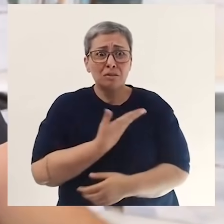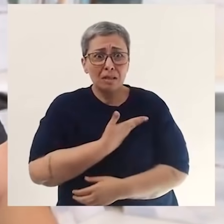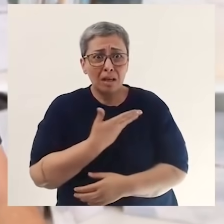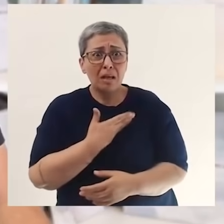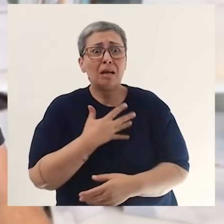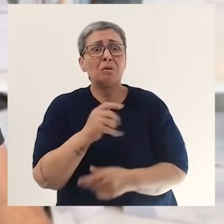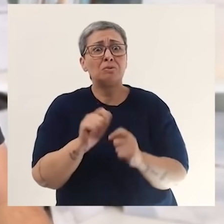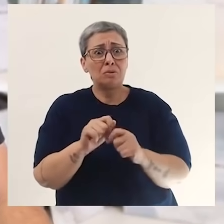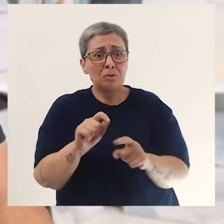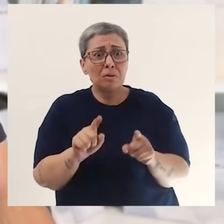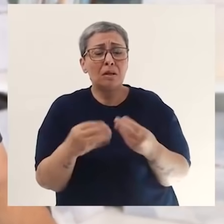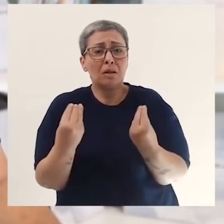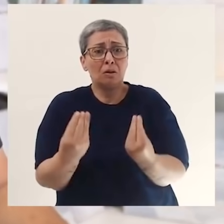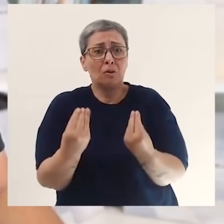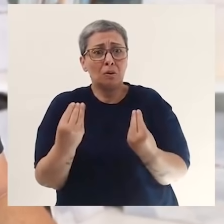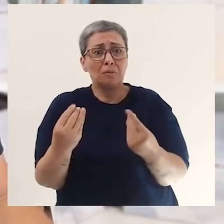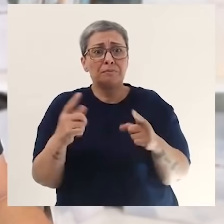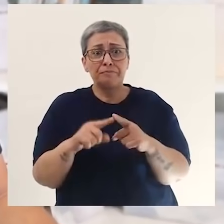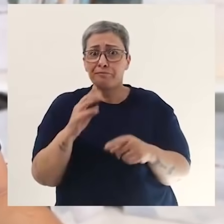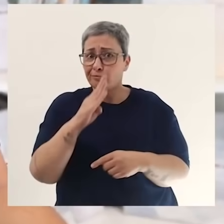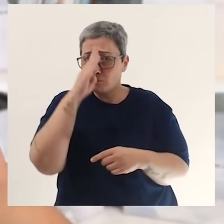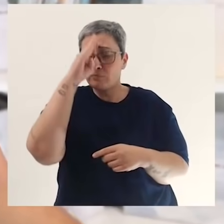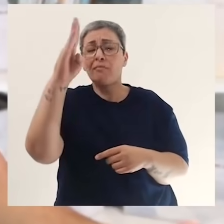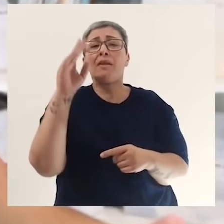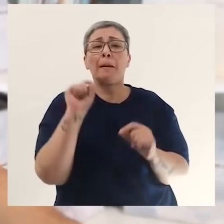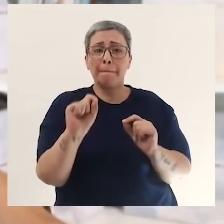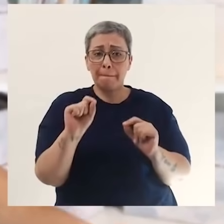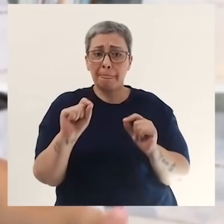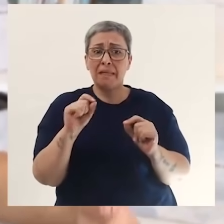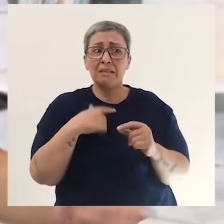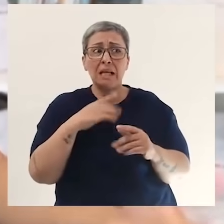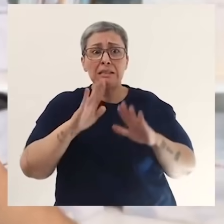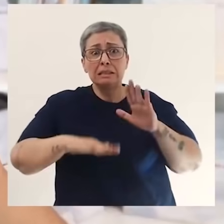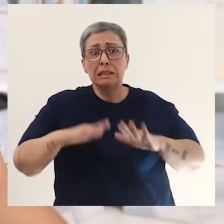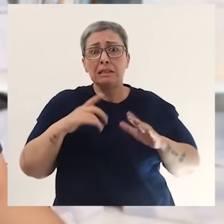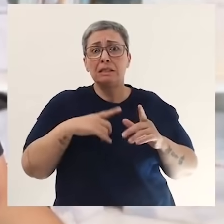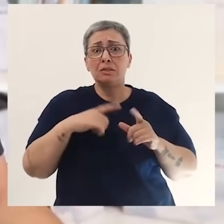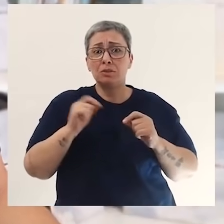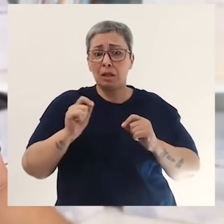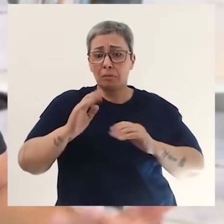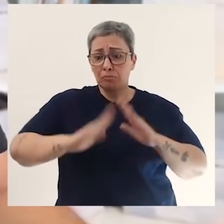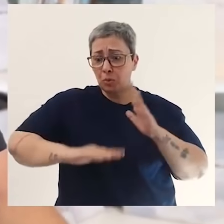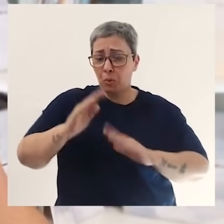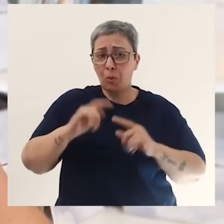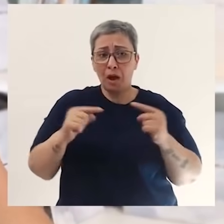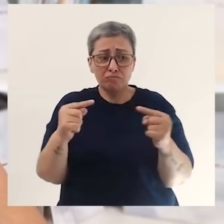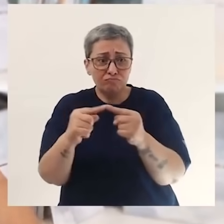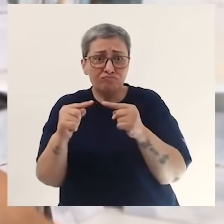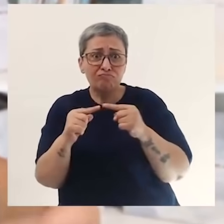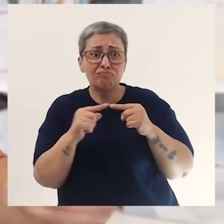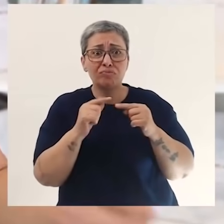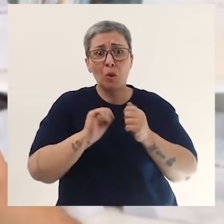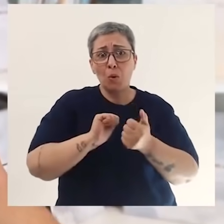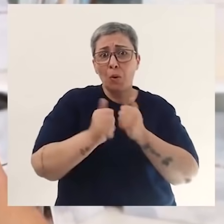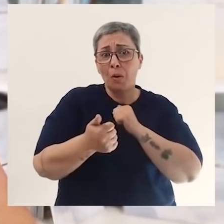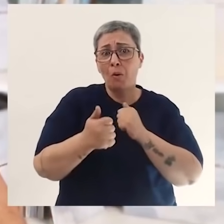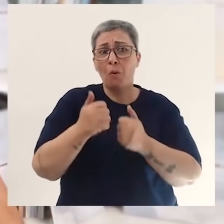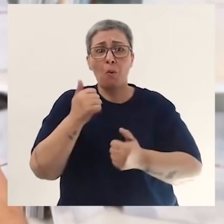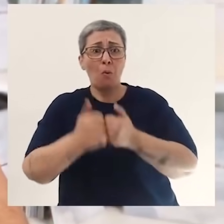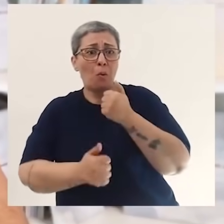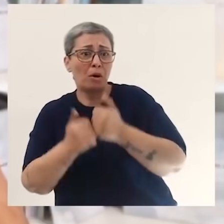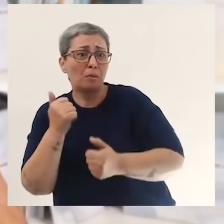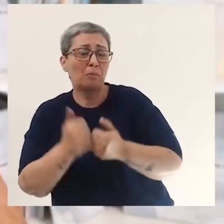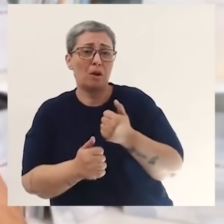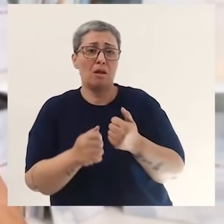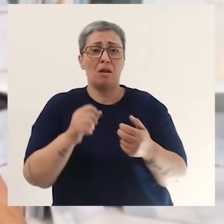nossos amigos. Principalmente aqueles que não demonstram tanta aptidão para alguns esportes, como o futebol,